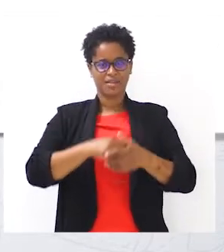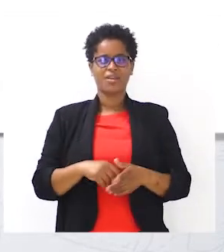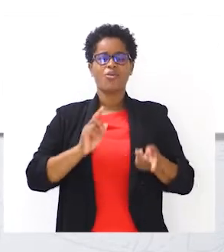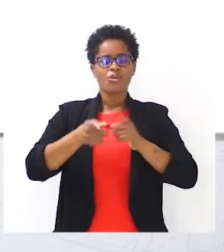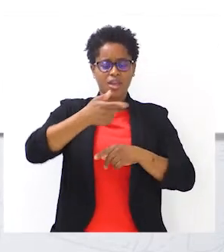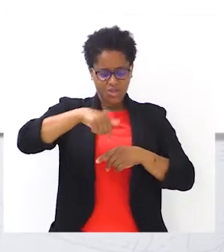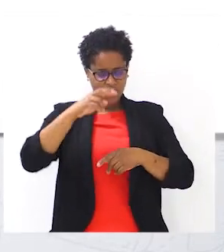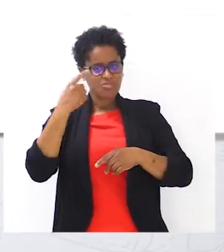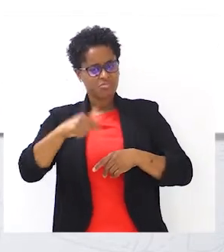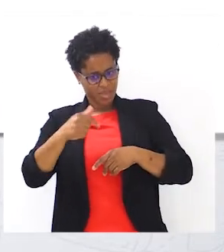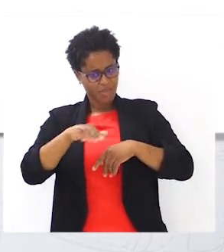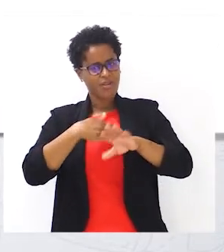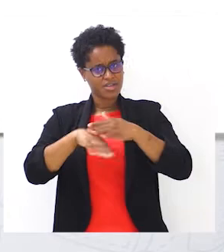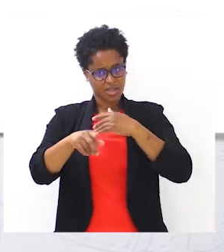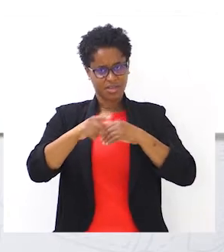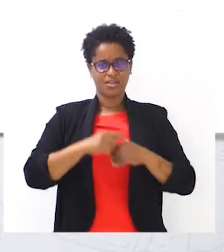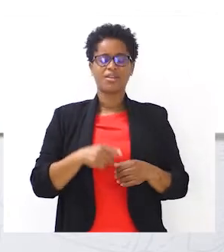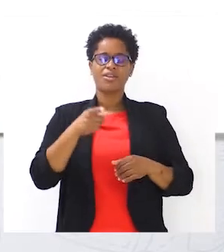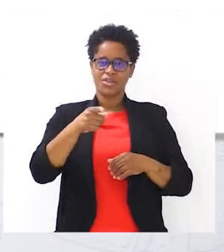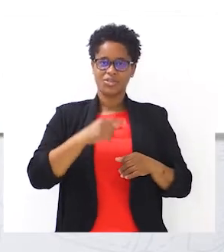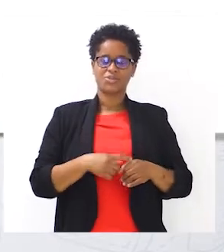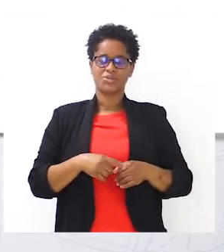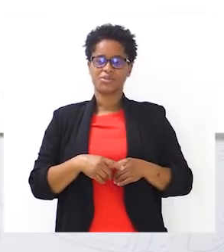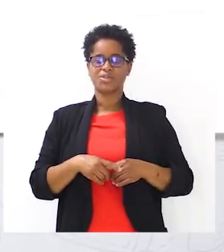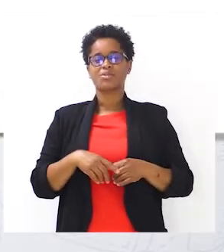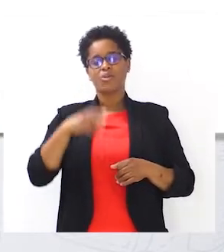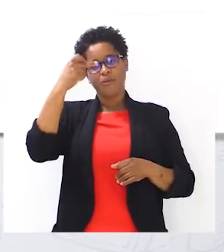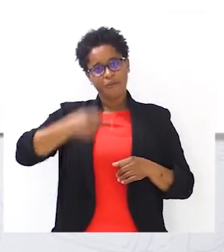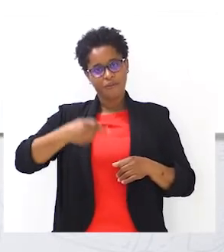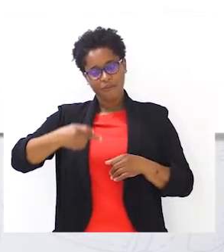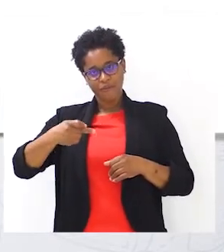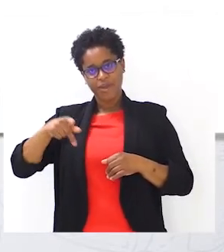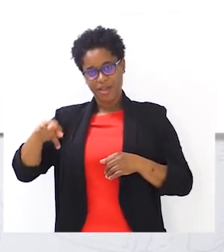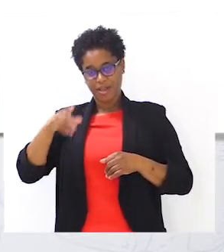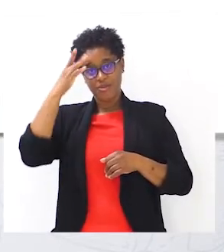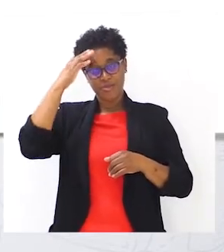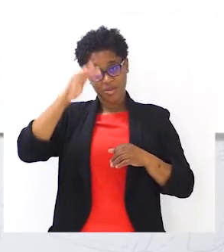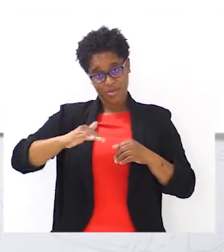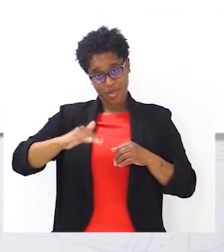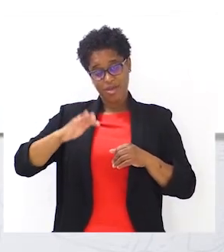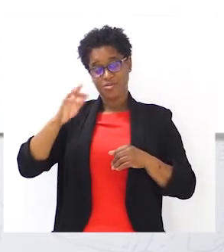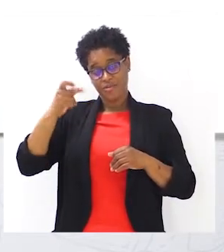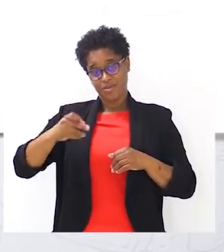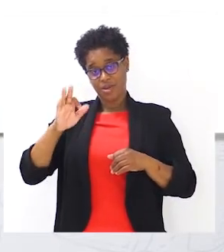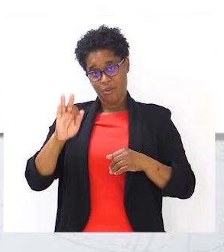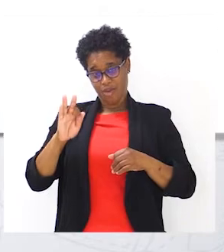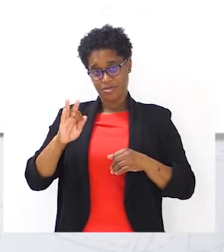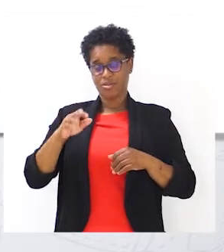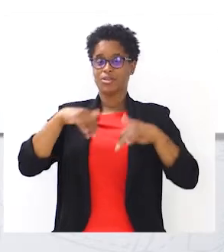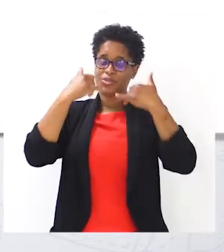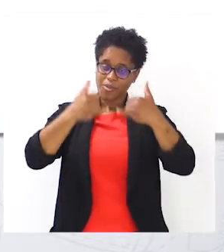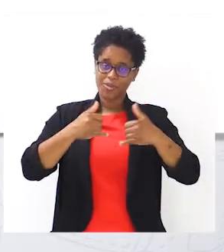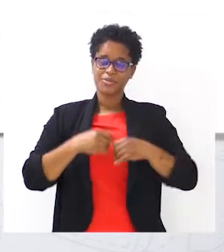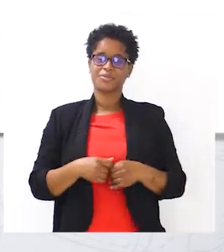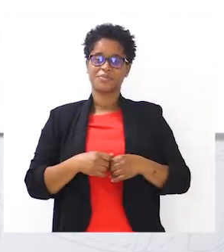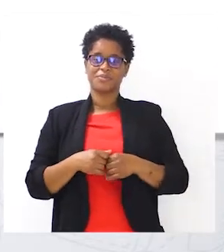o que é que nós devemos fazer aqui? Isso, mantemos o denominador. E a seguir,